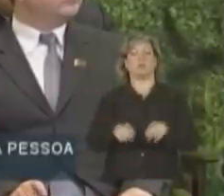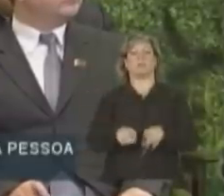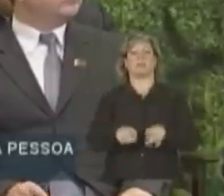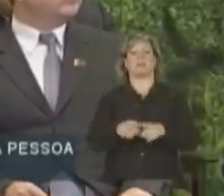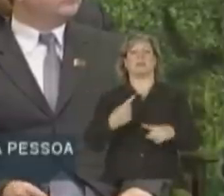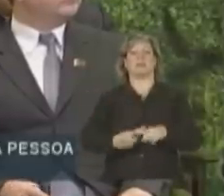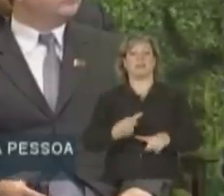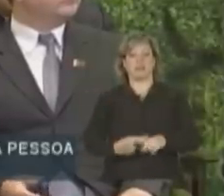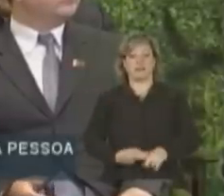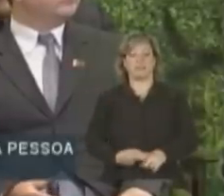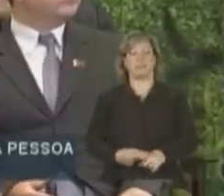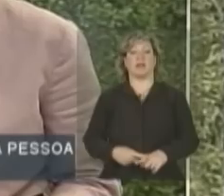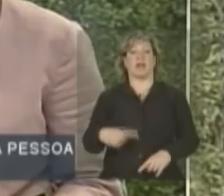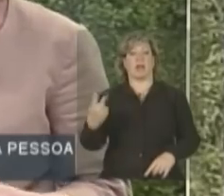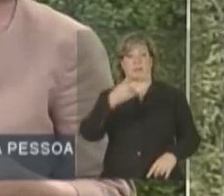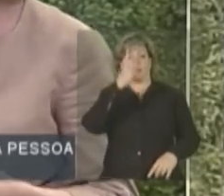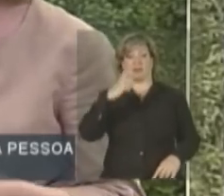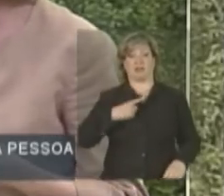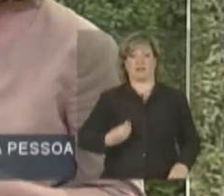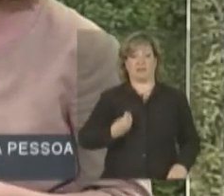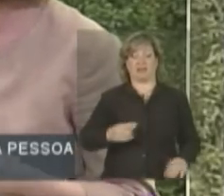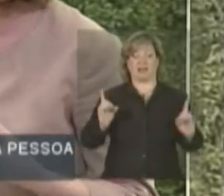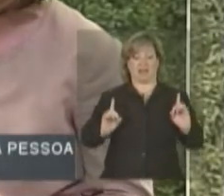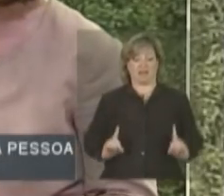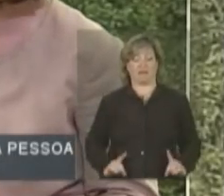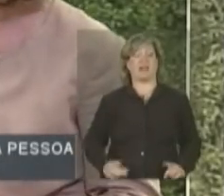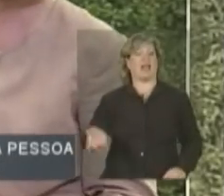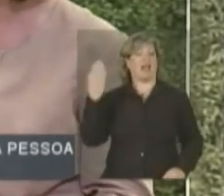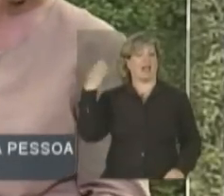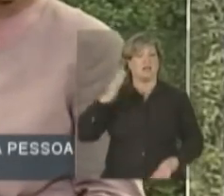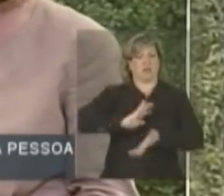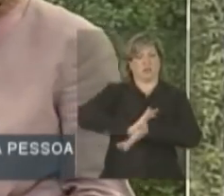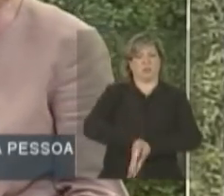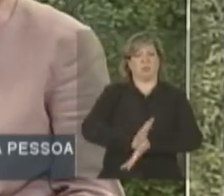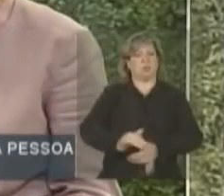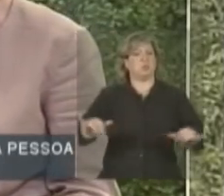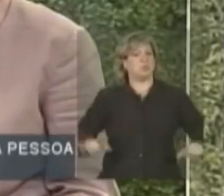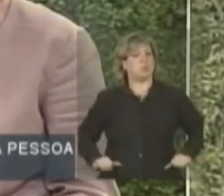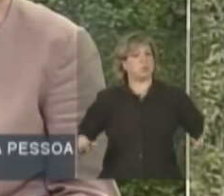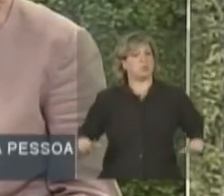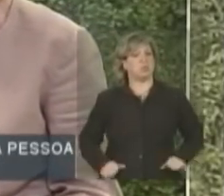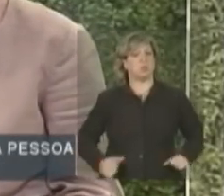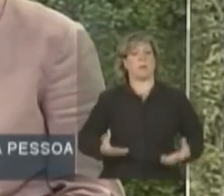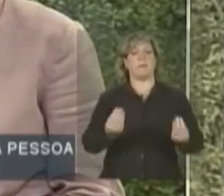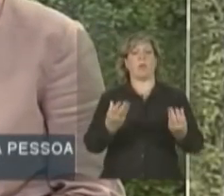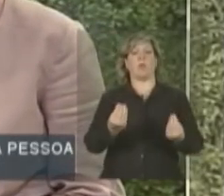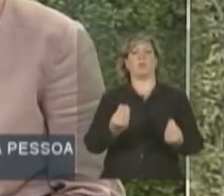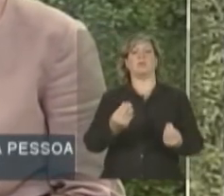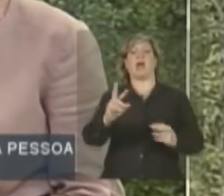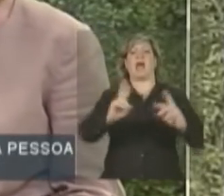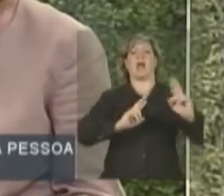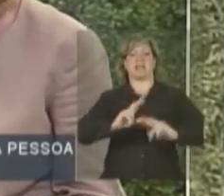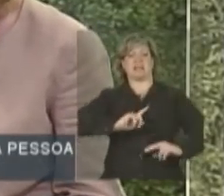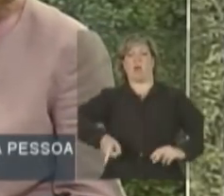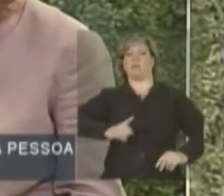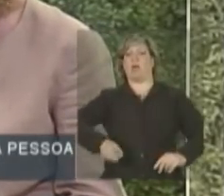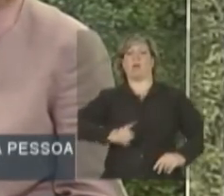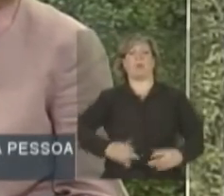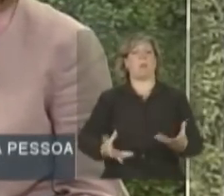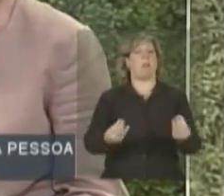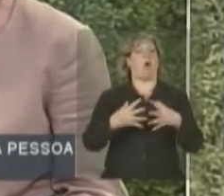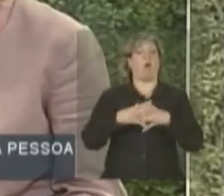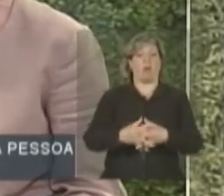a condição de deficiência, tiveram direitos negados ao longo de tantos anos na sociedade brasileira. Segundo